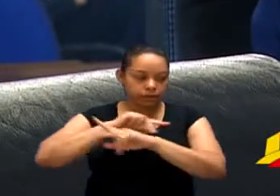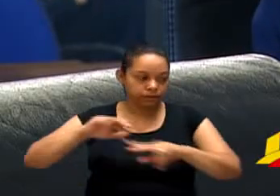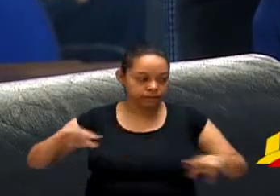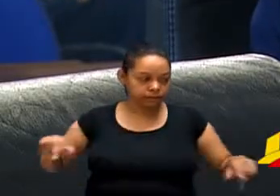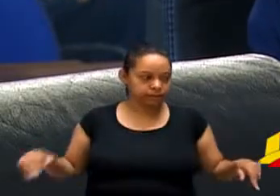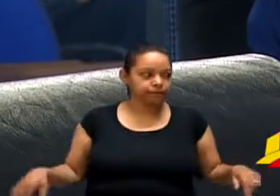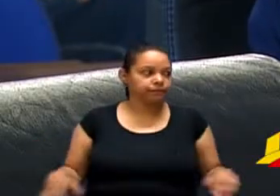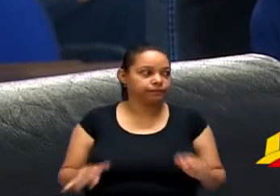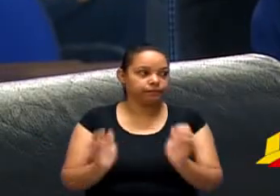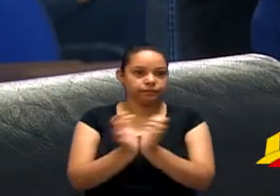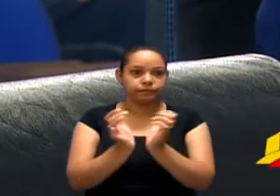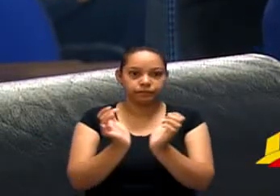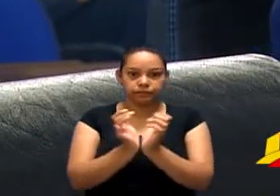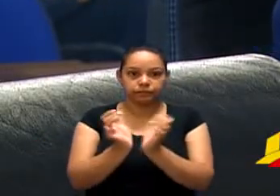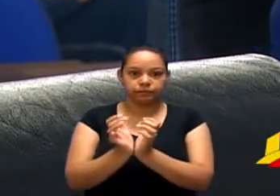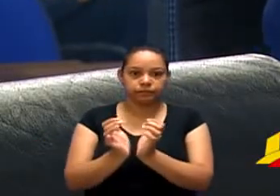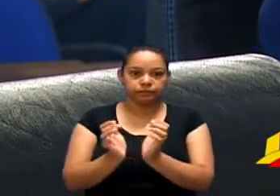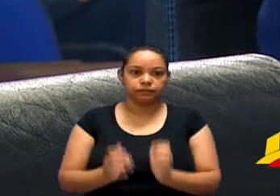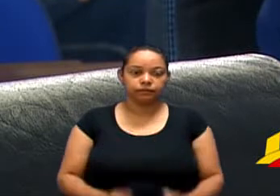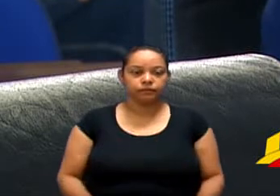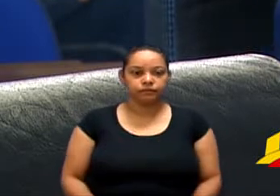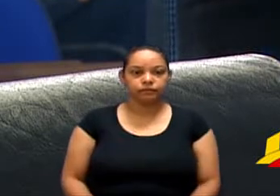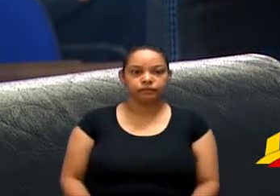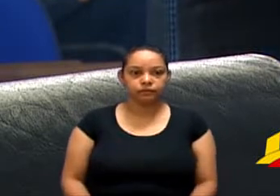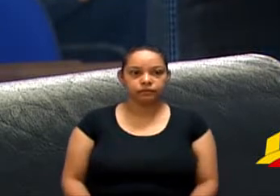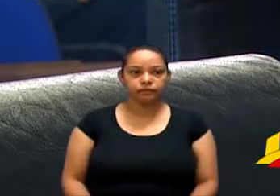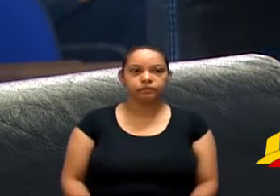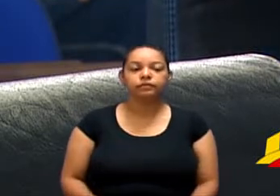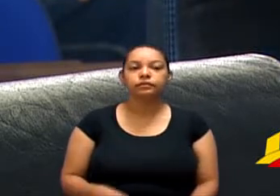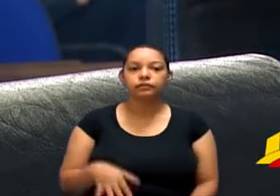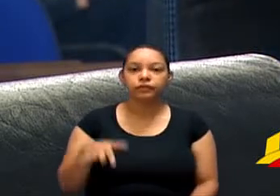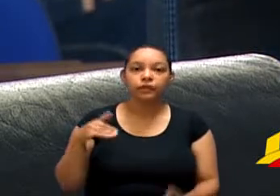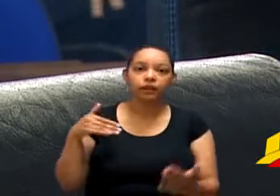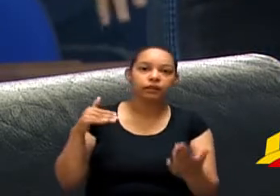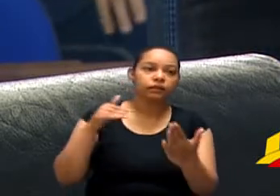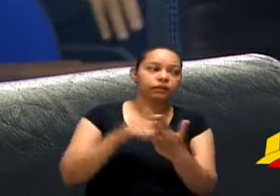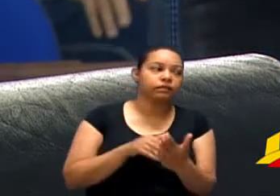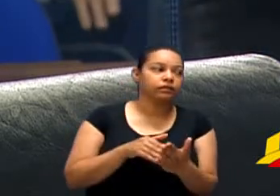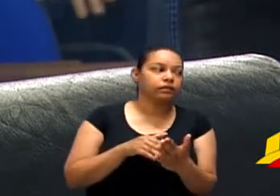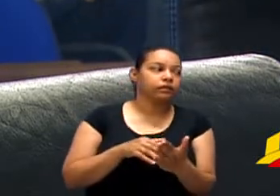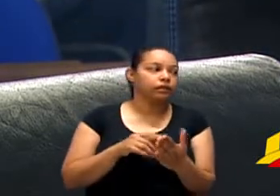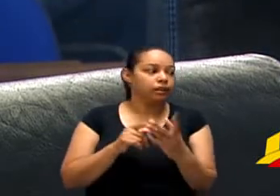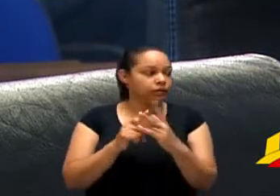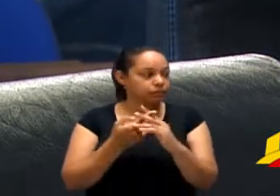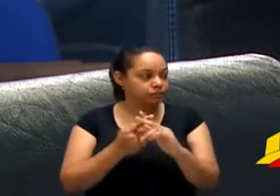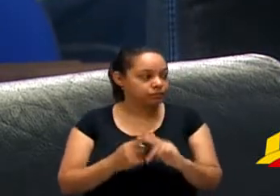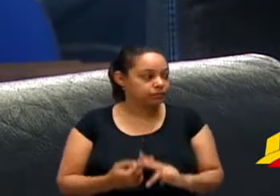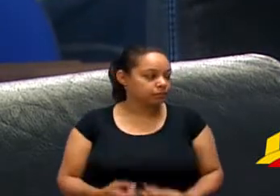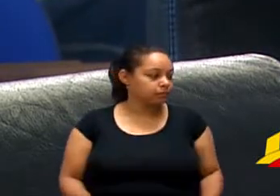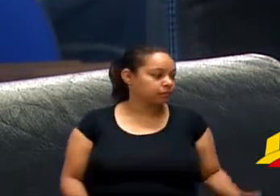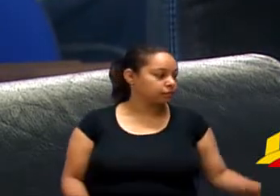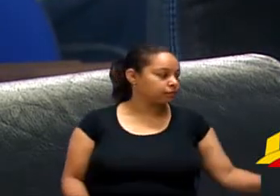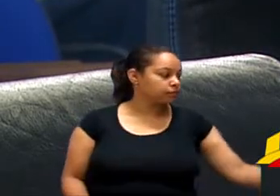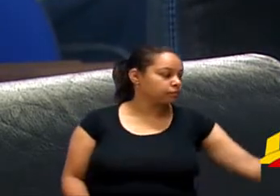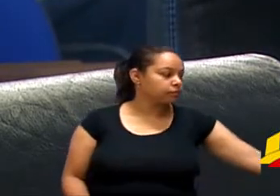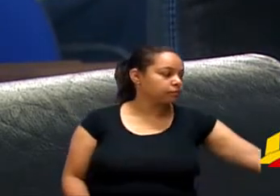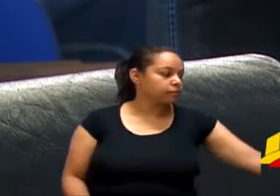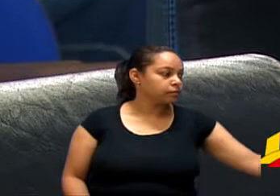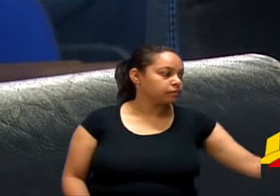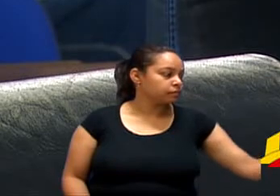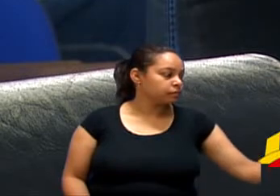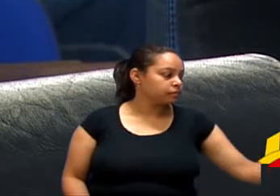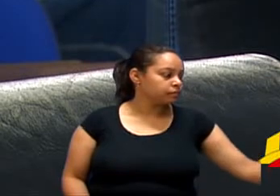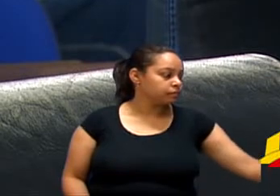nesta região para utilizar em este prédio até reformar porque que não se faz a sessão Não entendo não uma